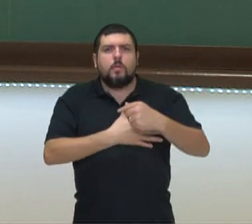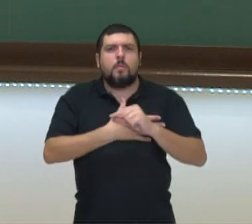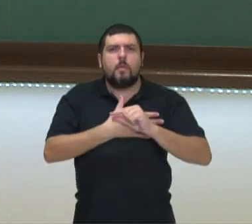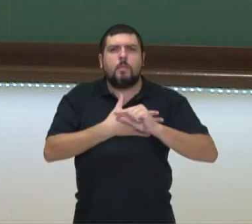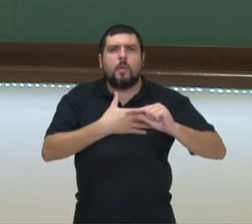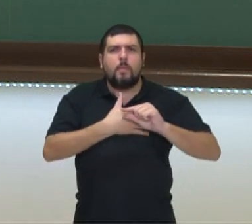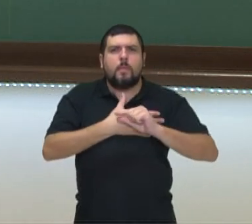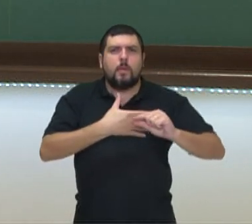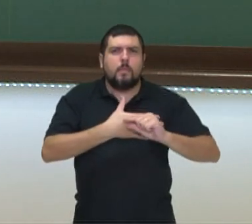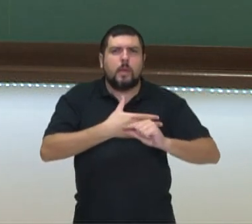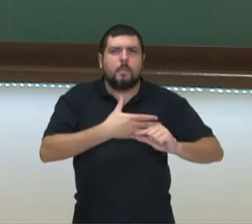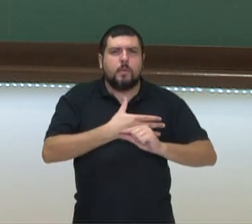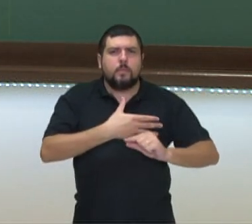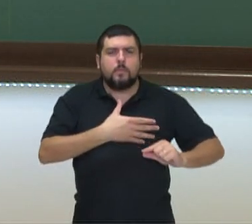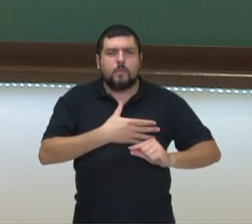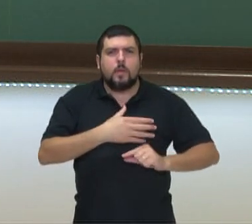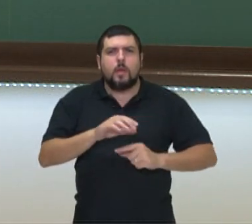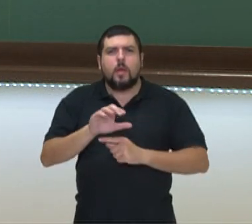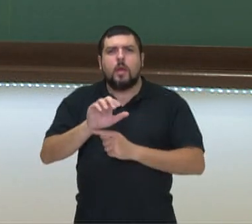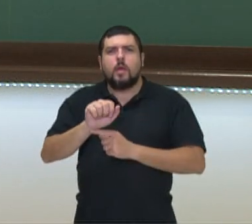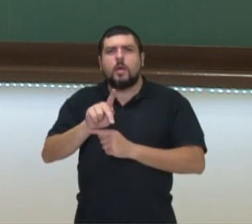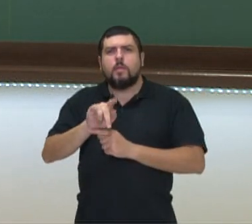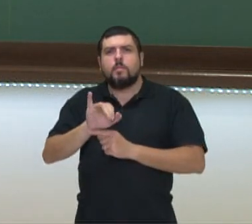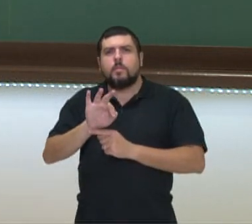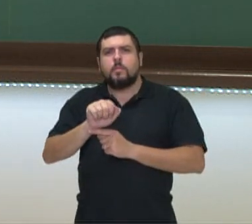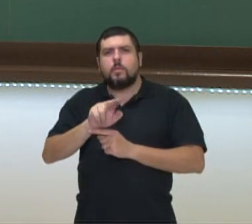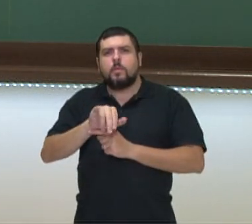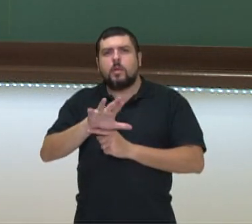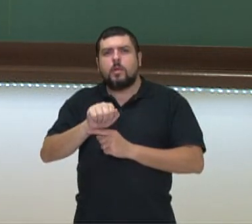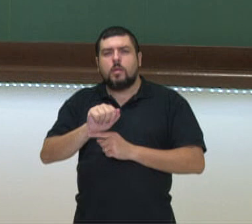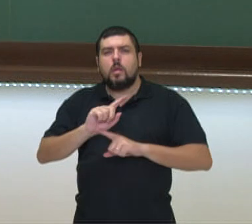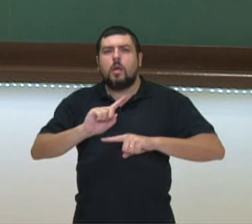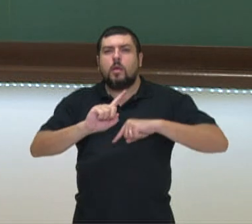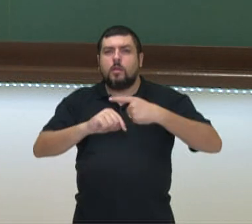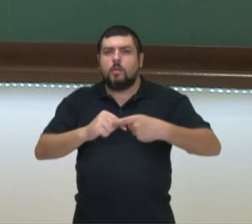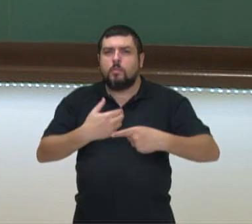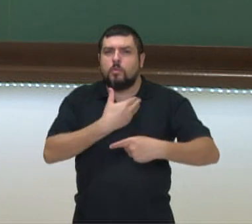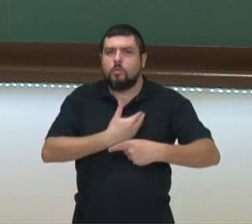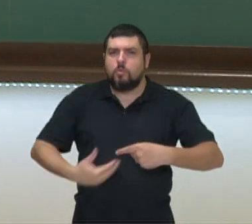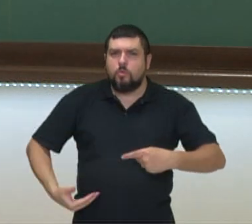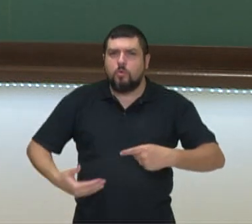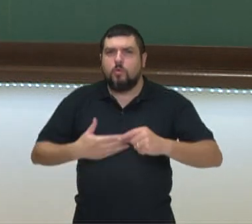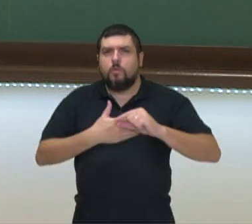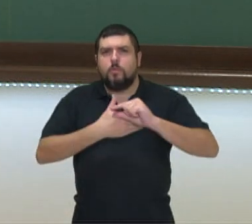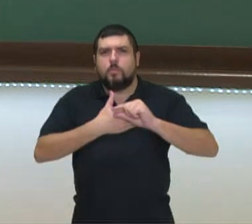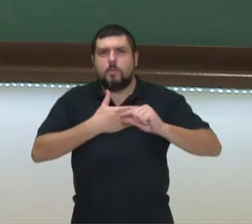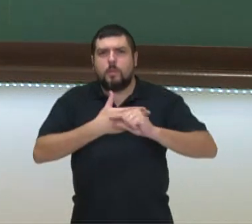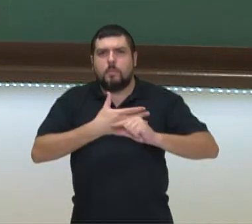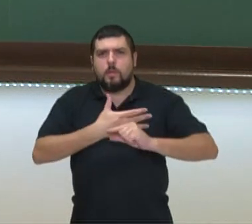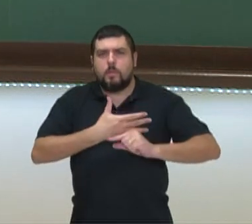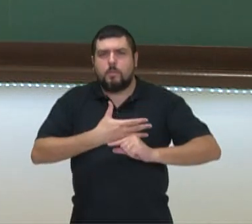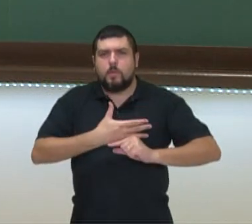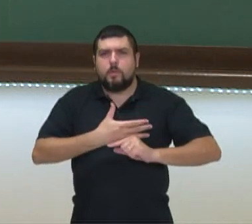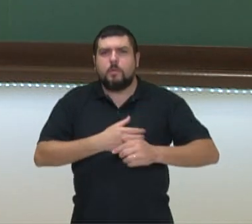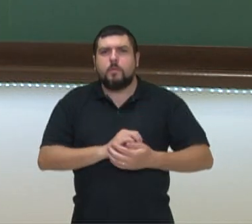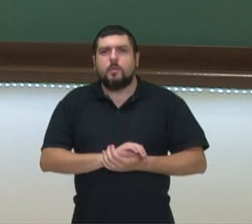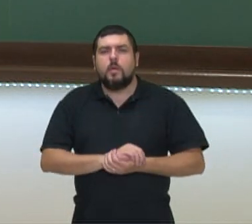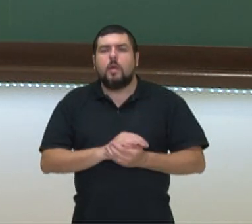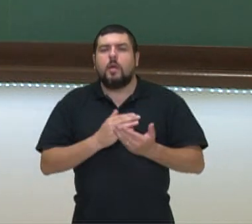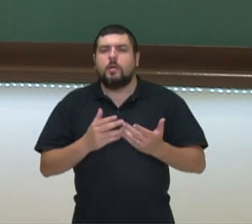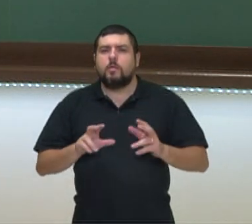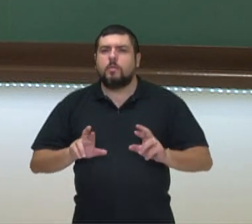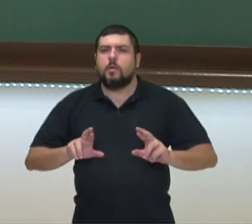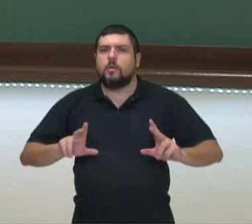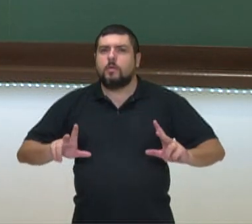posteriormente através dos governos gerais aqui no Brasil. Então a gente começa a pensar nessas diferenças entre a colonização da América